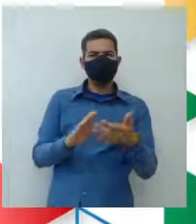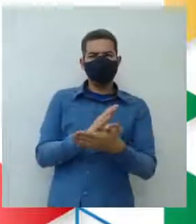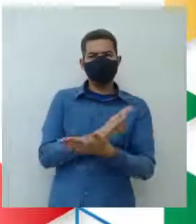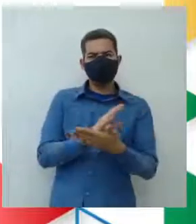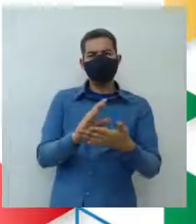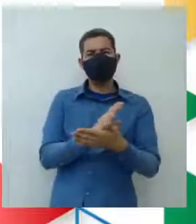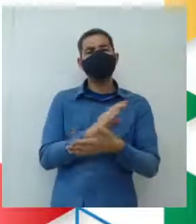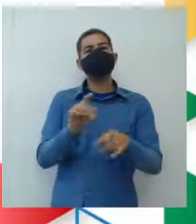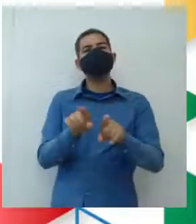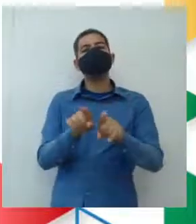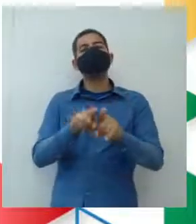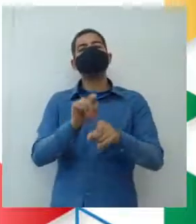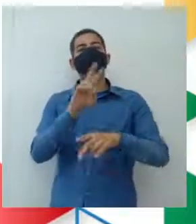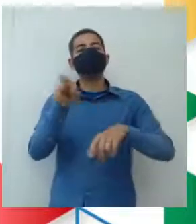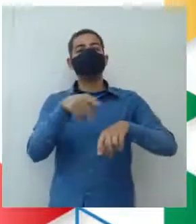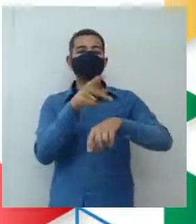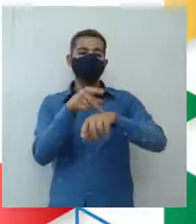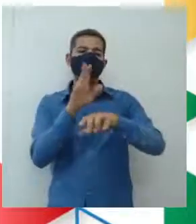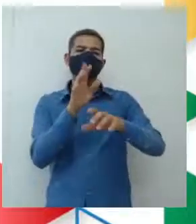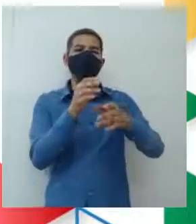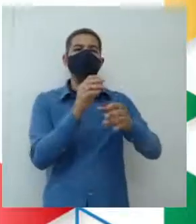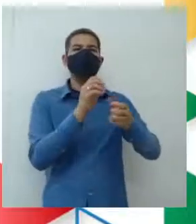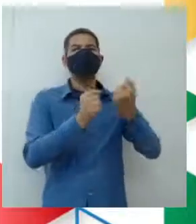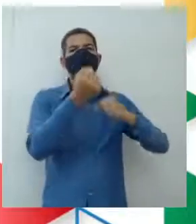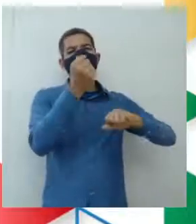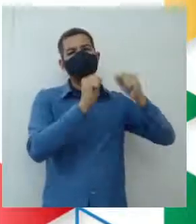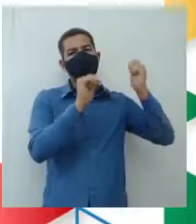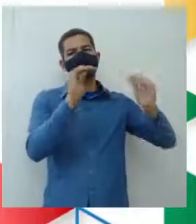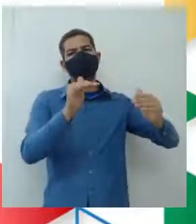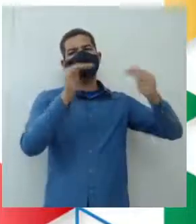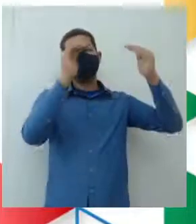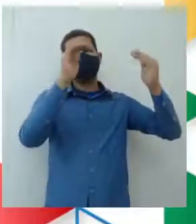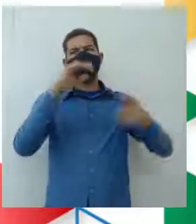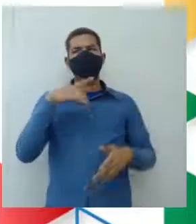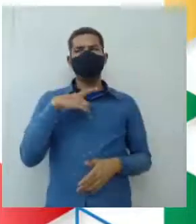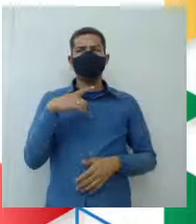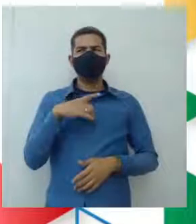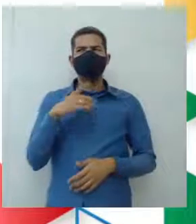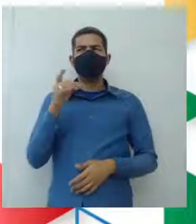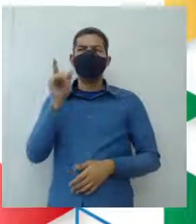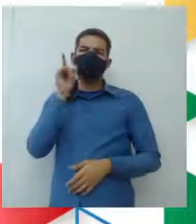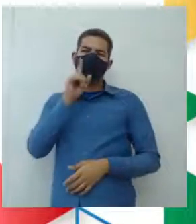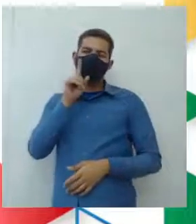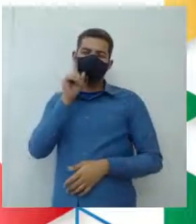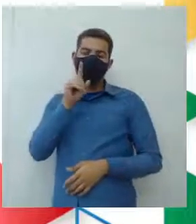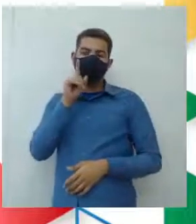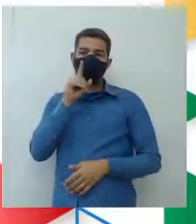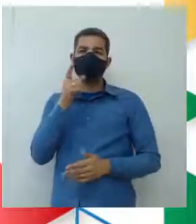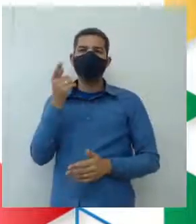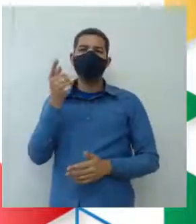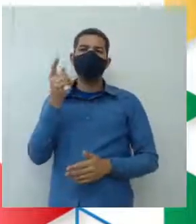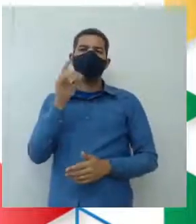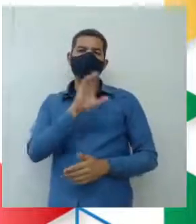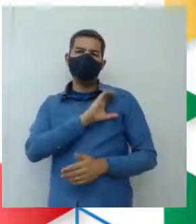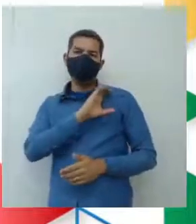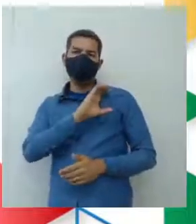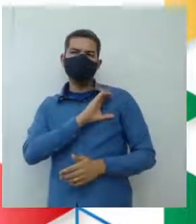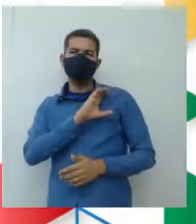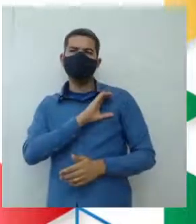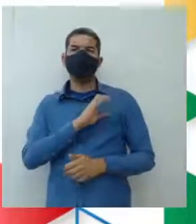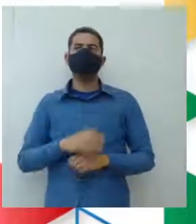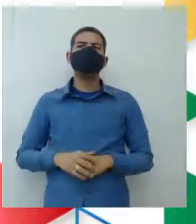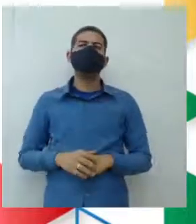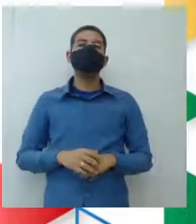países industrializados, que são os países potência, como é o caso dos Estados Unidos, do Canadá, tá? E